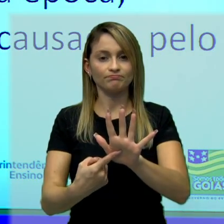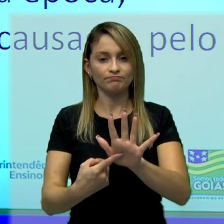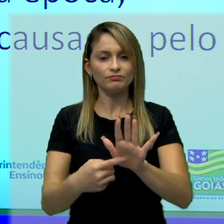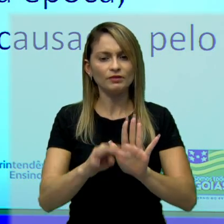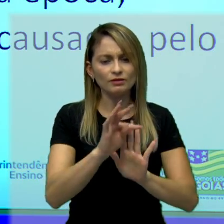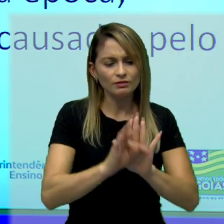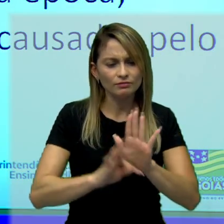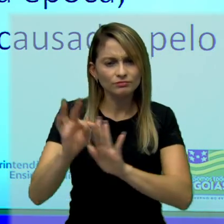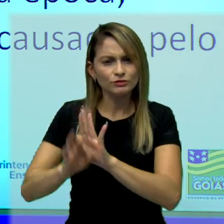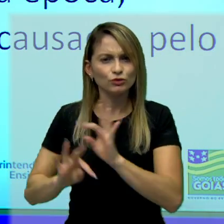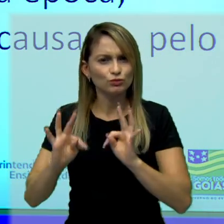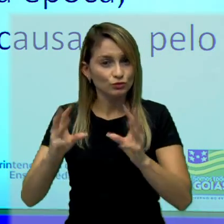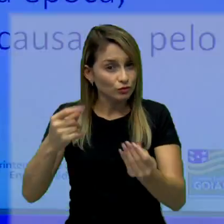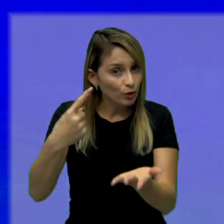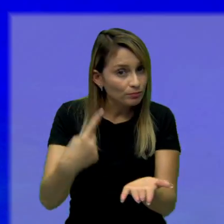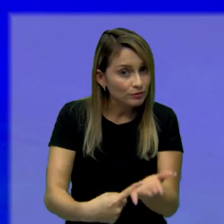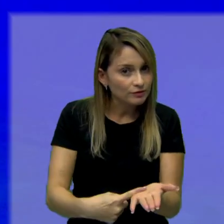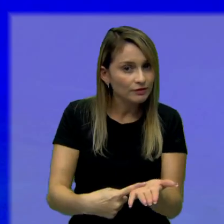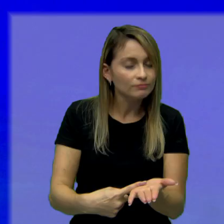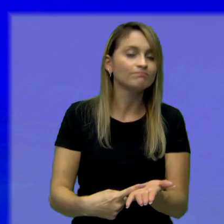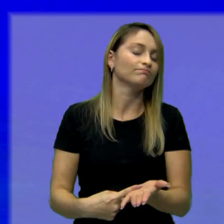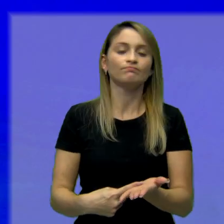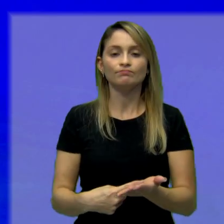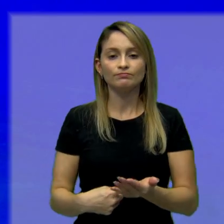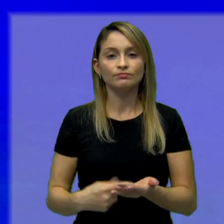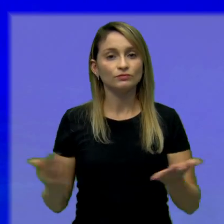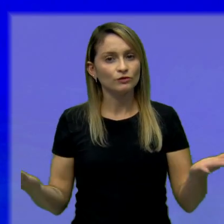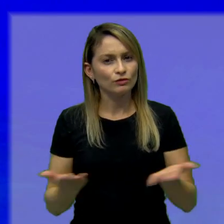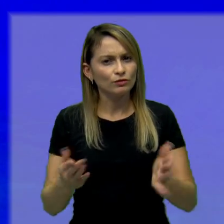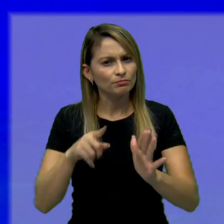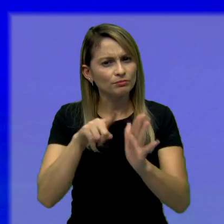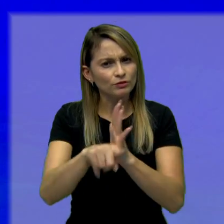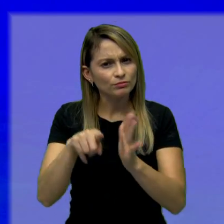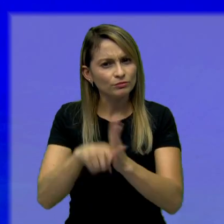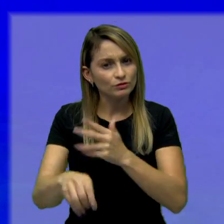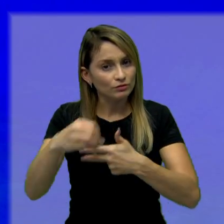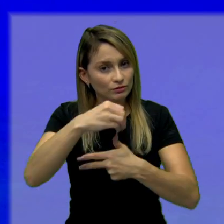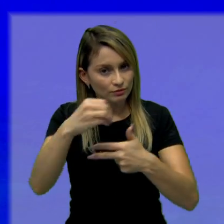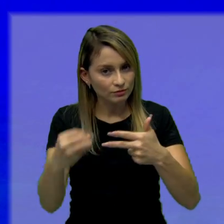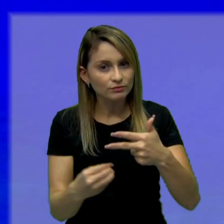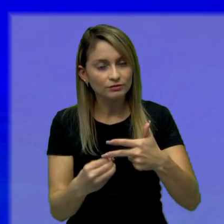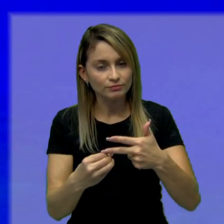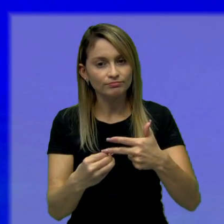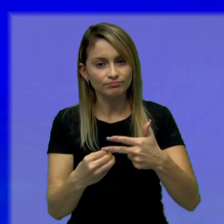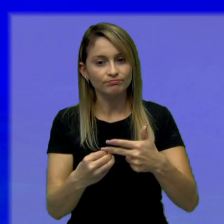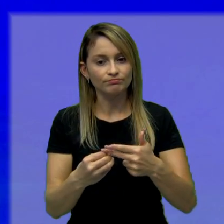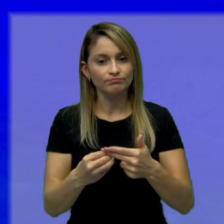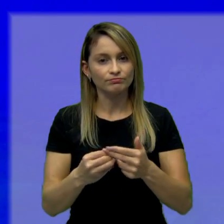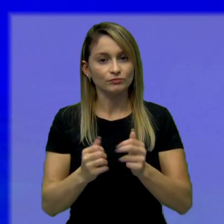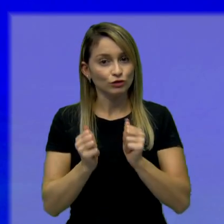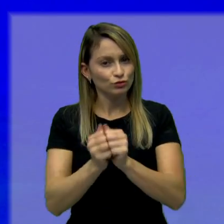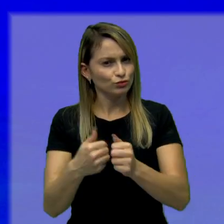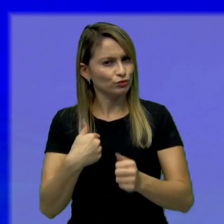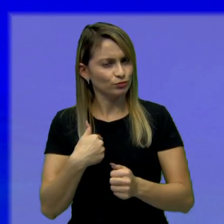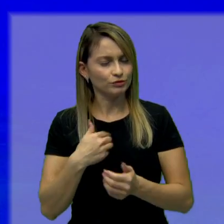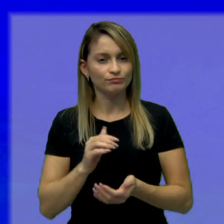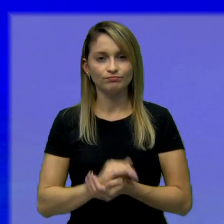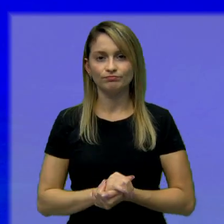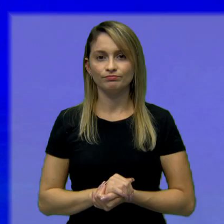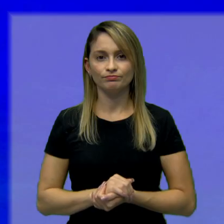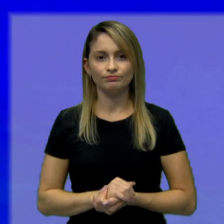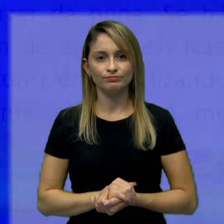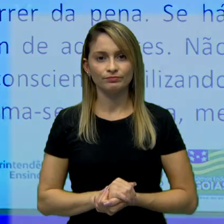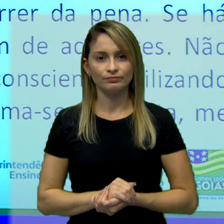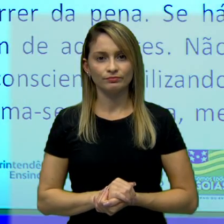em todos os textos. Combinado? Vamos agora, então, para as nossas questões? É isso aí. Acompanha